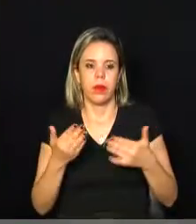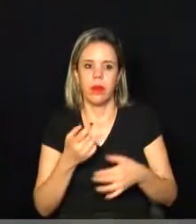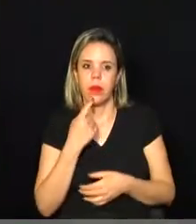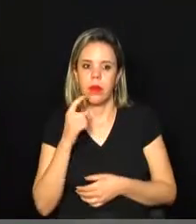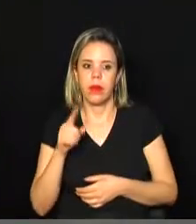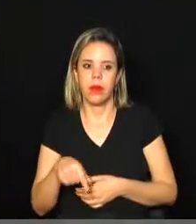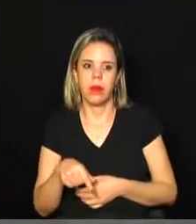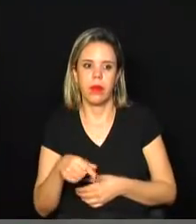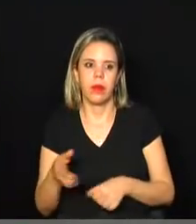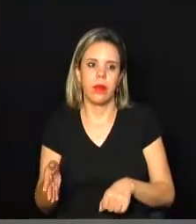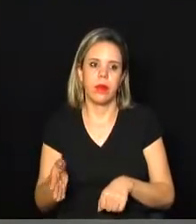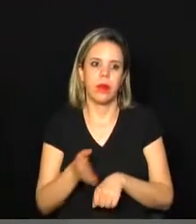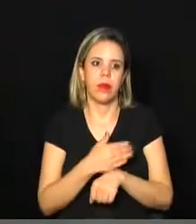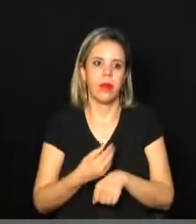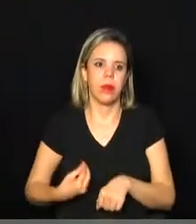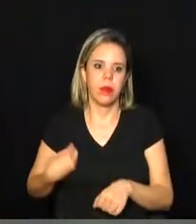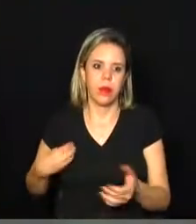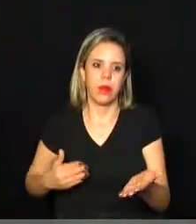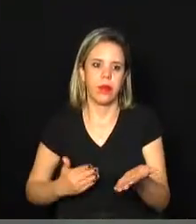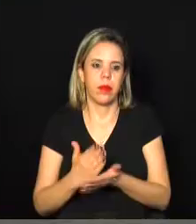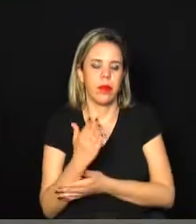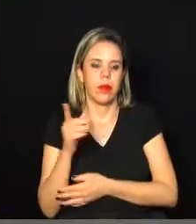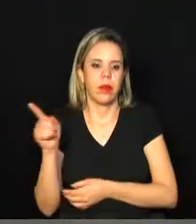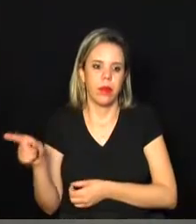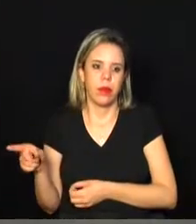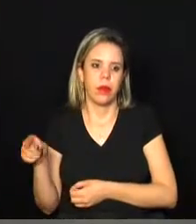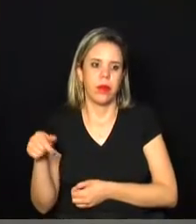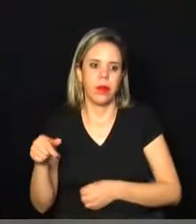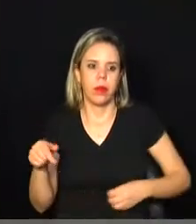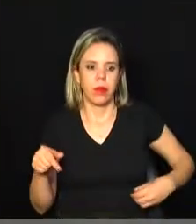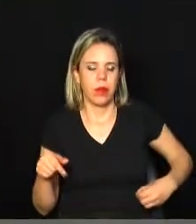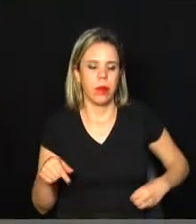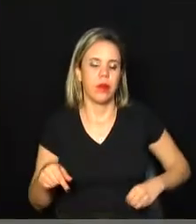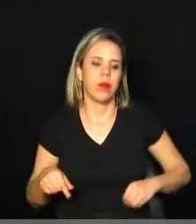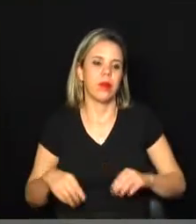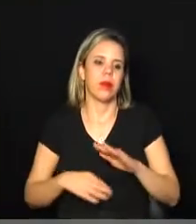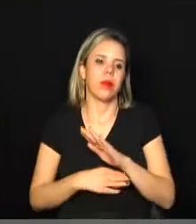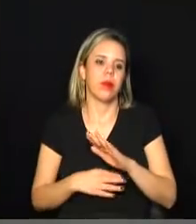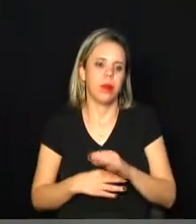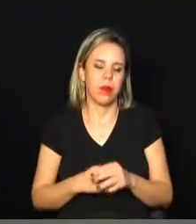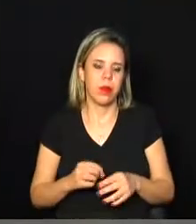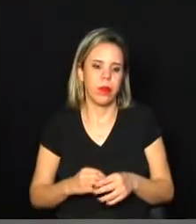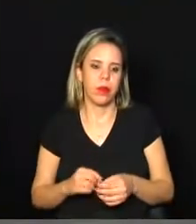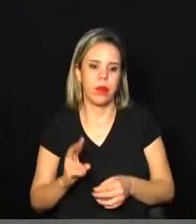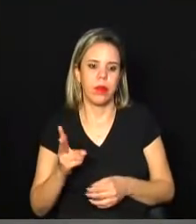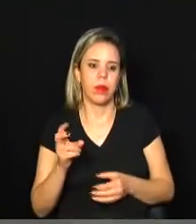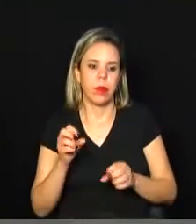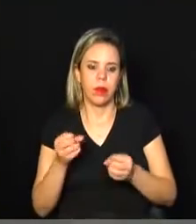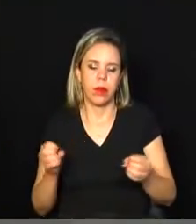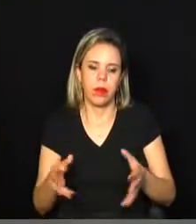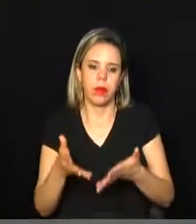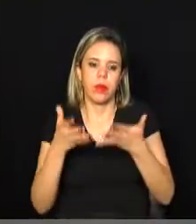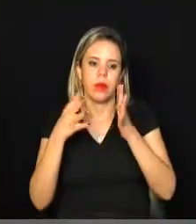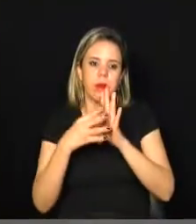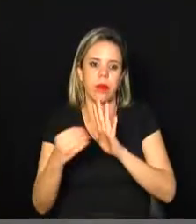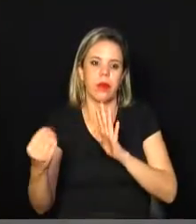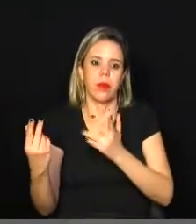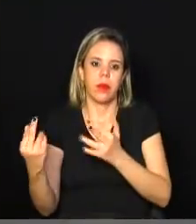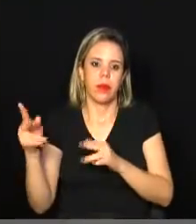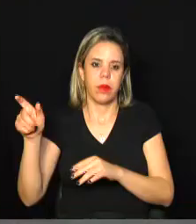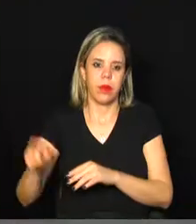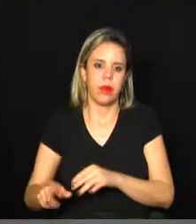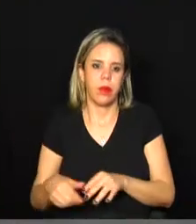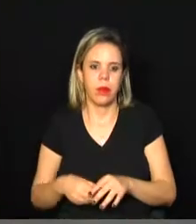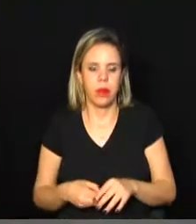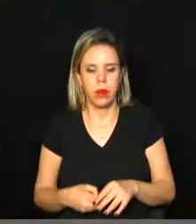e antes de estar eleito para essa legislatura sempre nos inspiravam nos em Pessoas